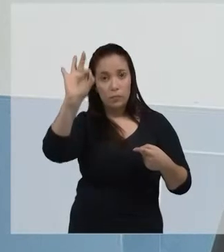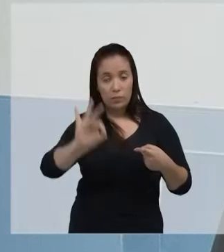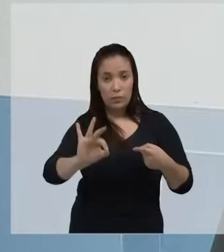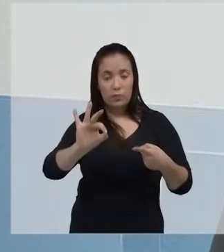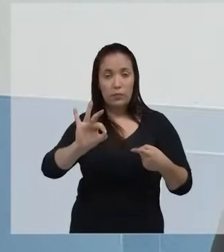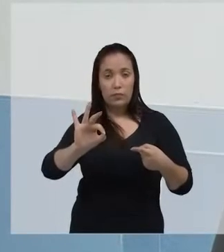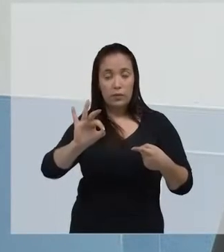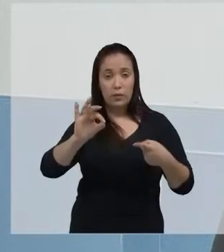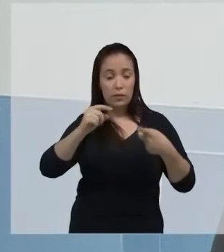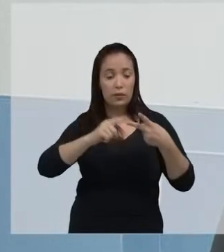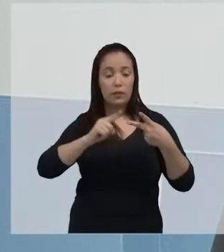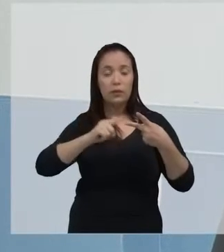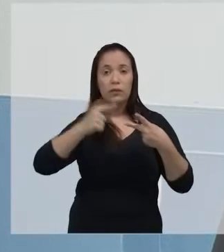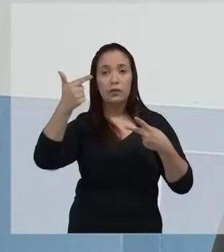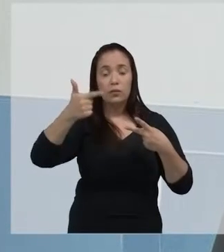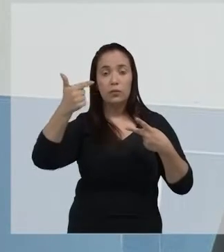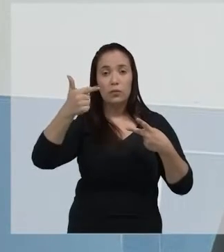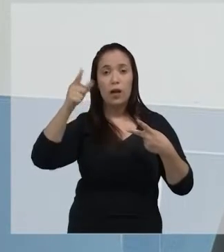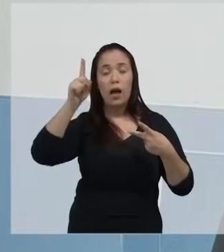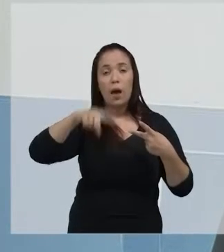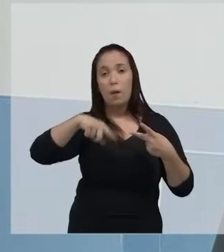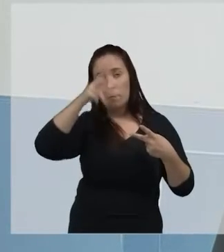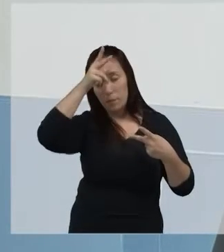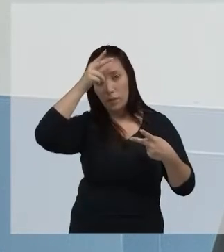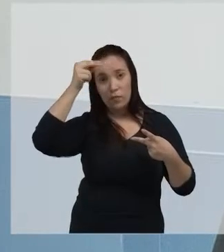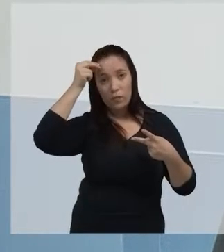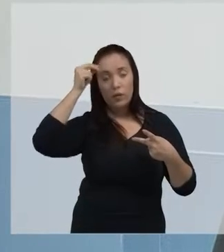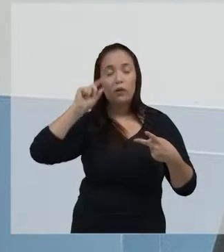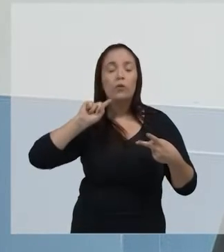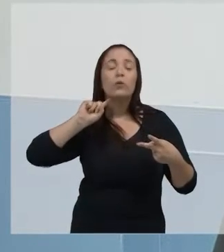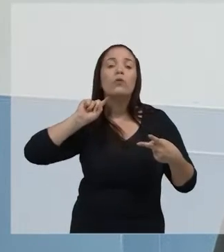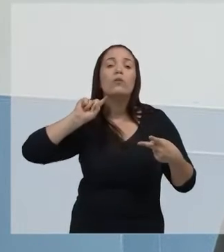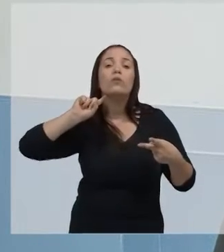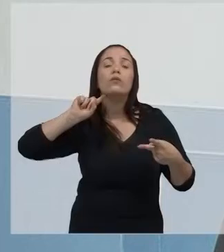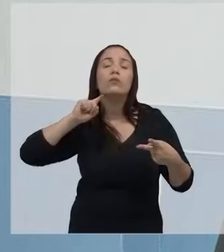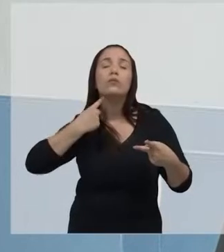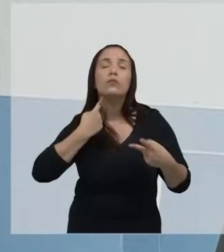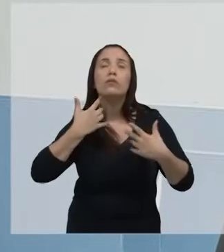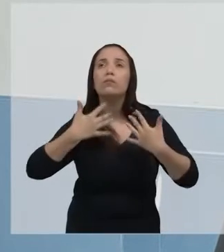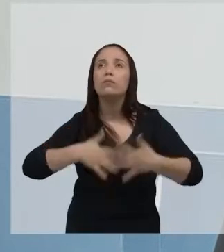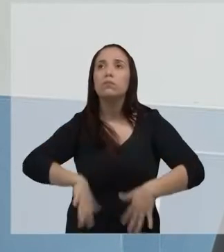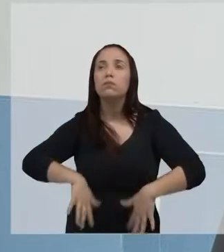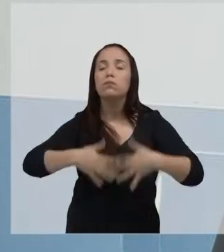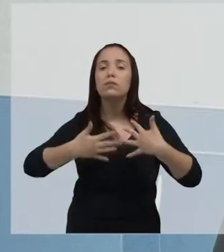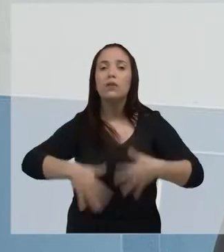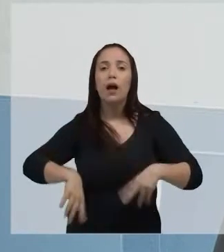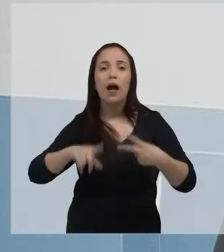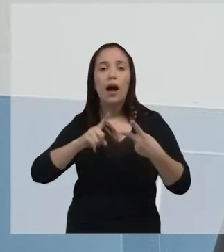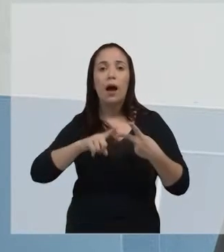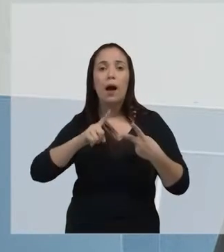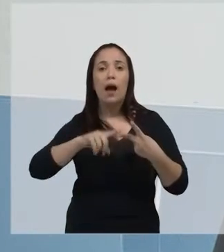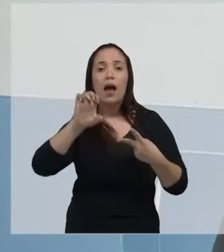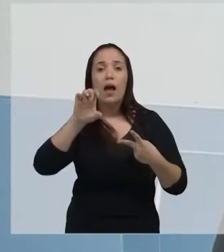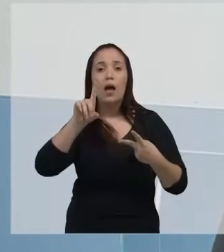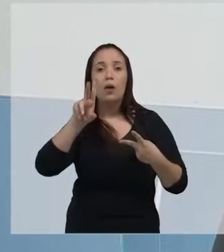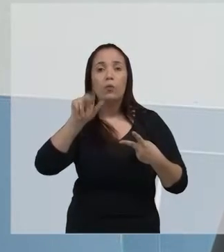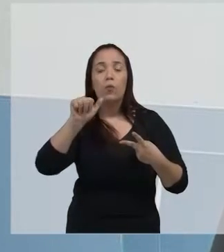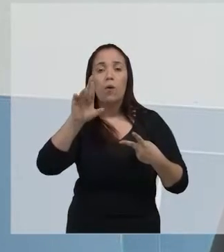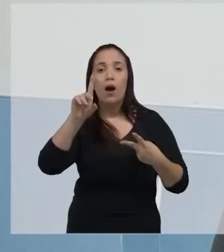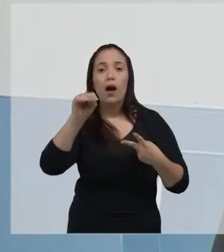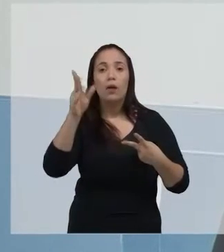26,9%. Segundo colocado é o prefeito envolvido em muita falcatrua no Rio, chamado Eduardo